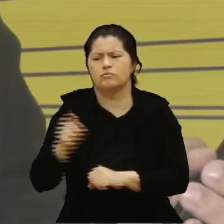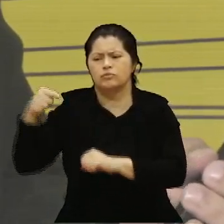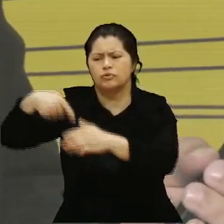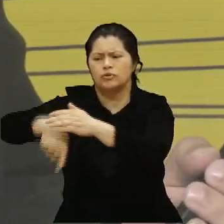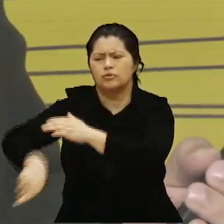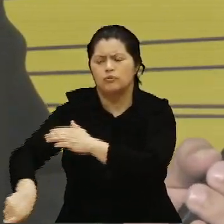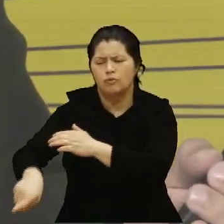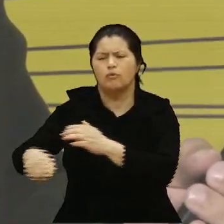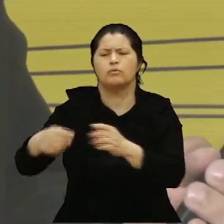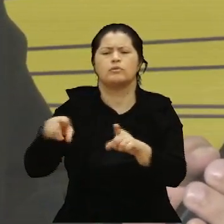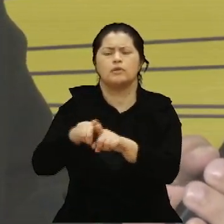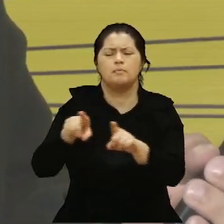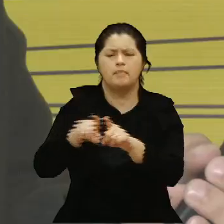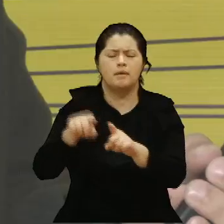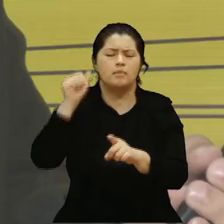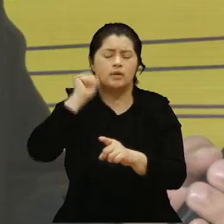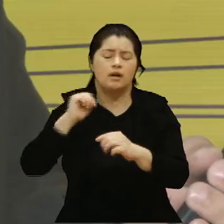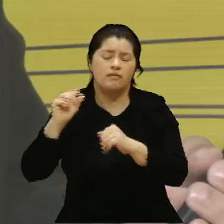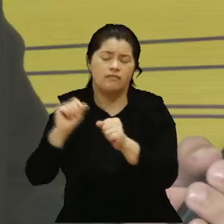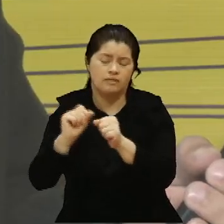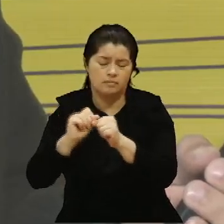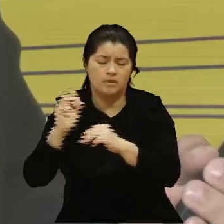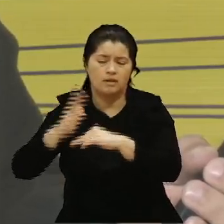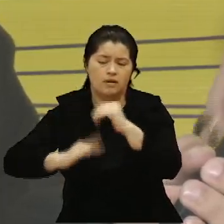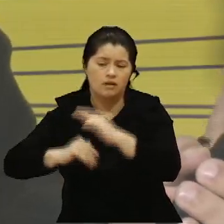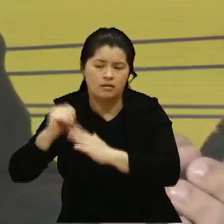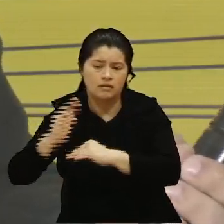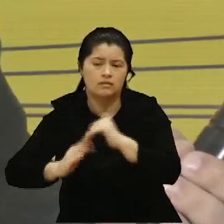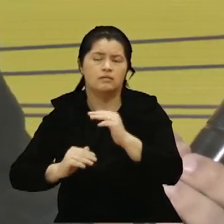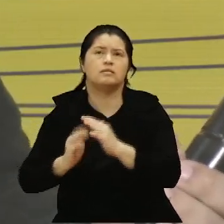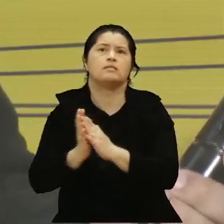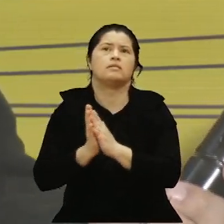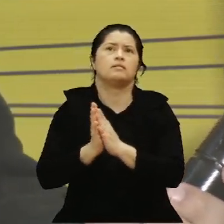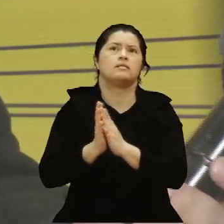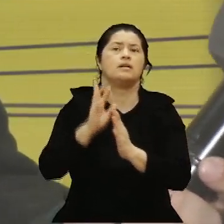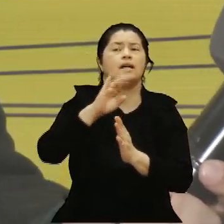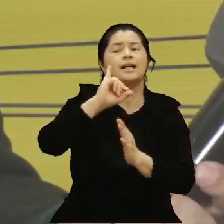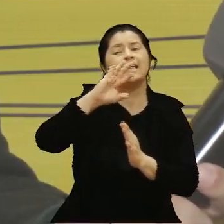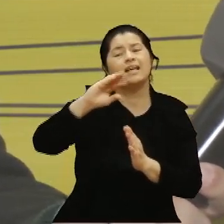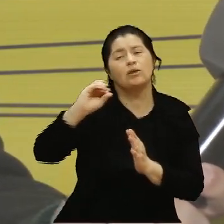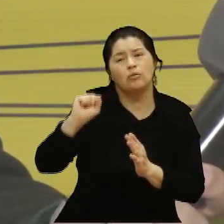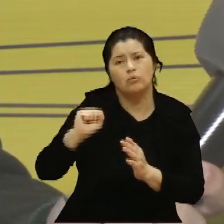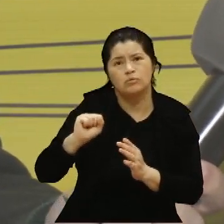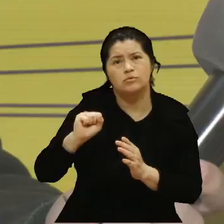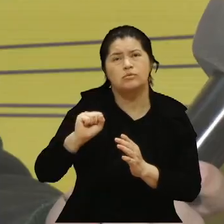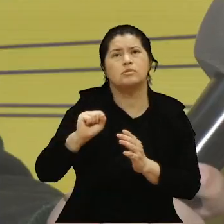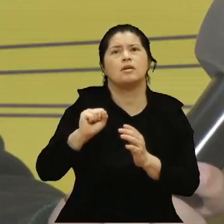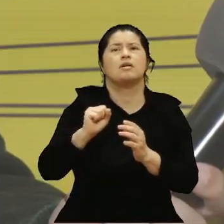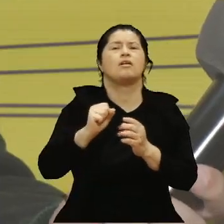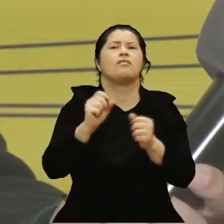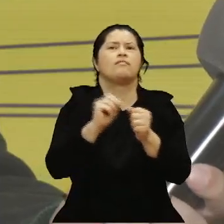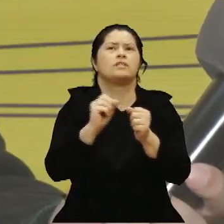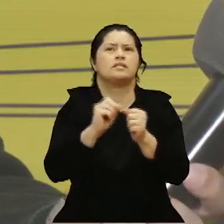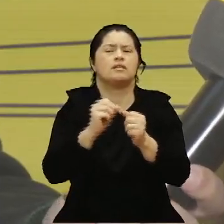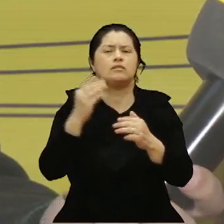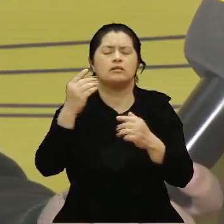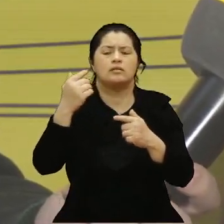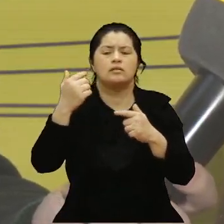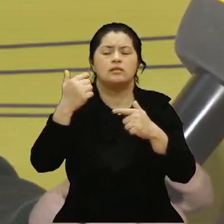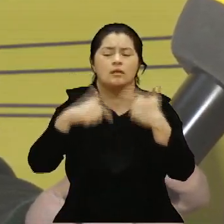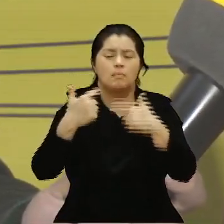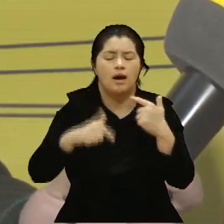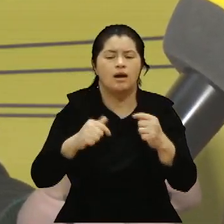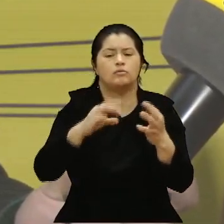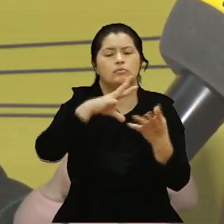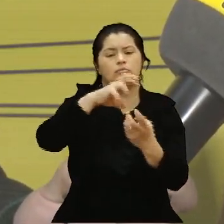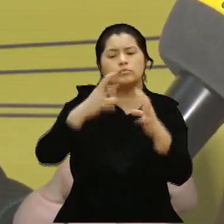elas aprenderam a construir até livros, receitas típicas, trabalho com cerâmica,